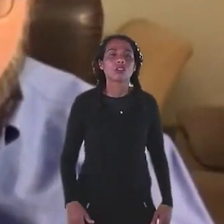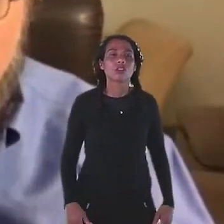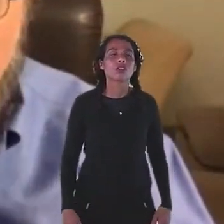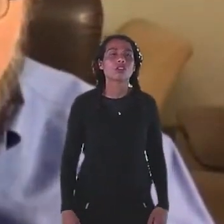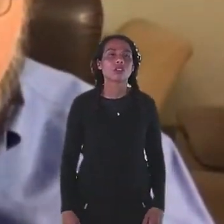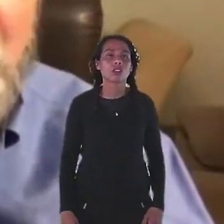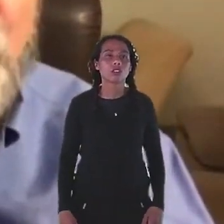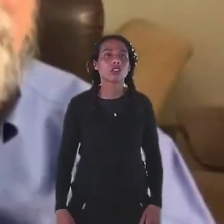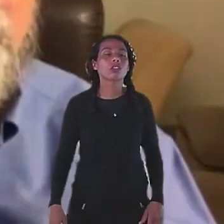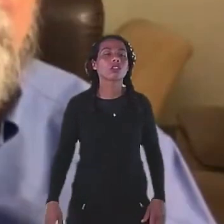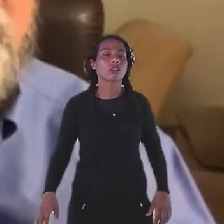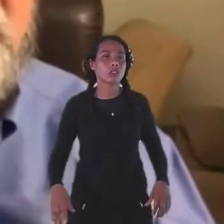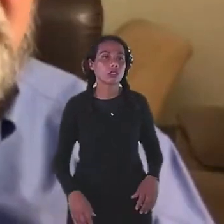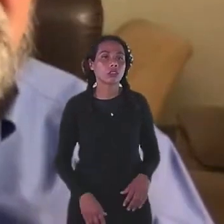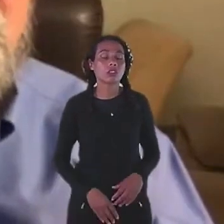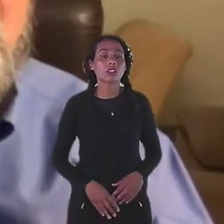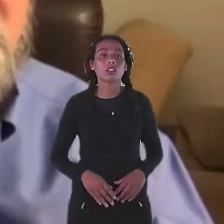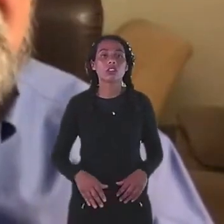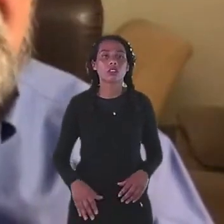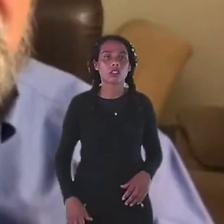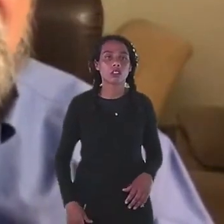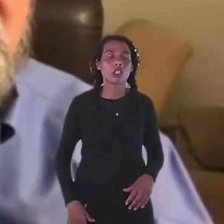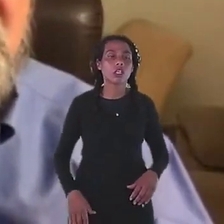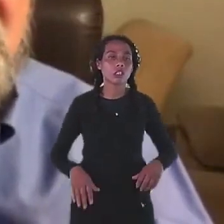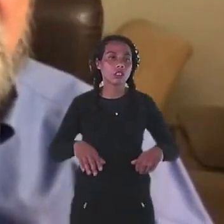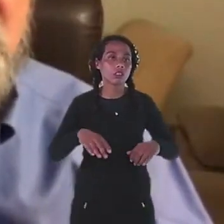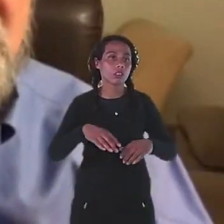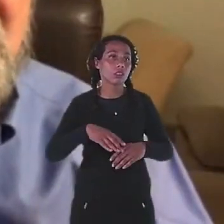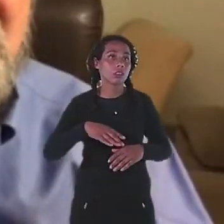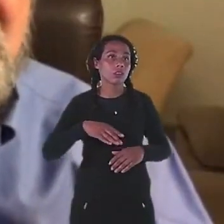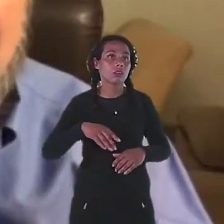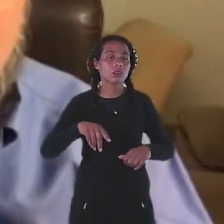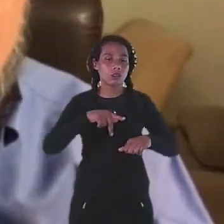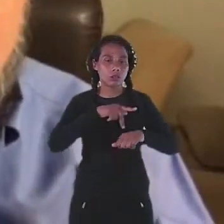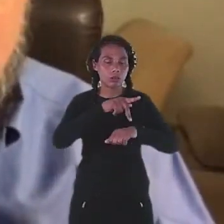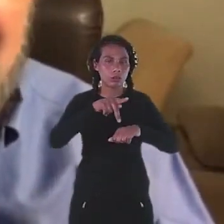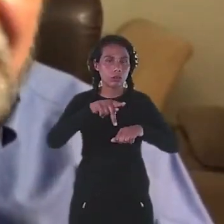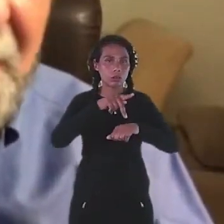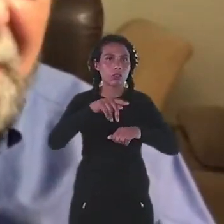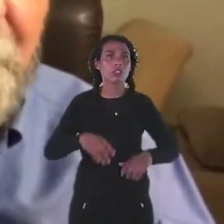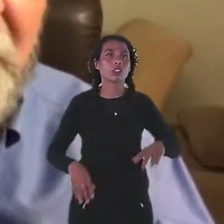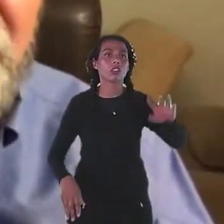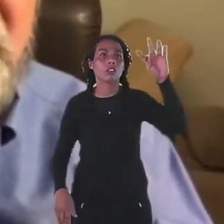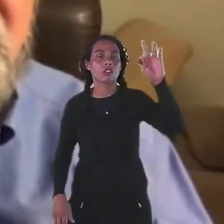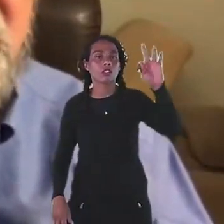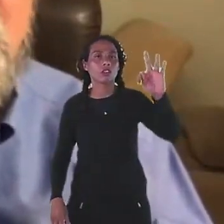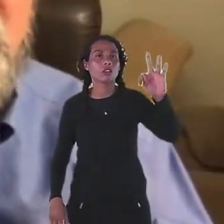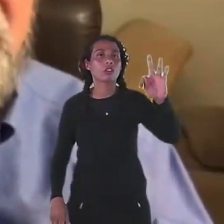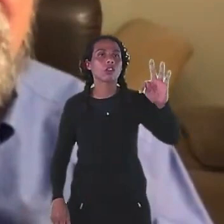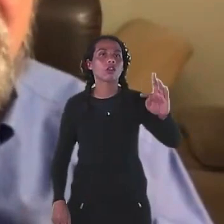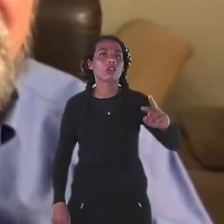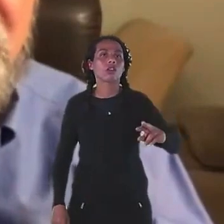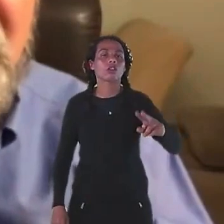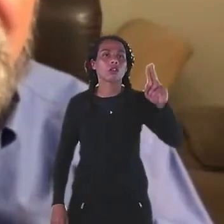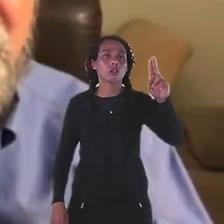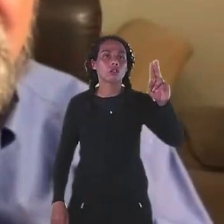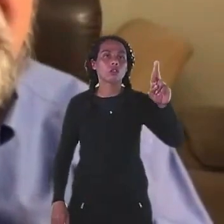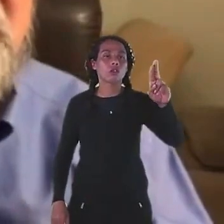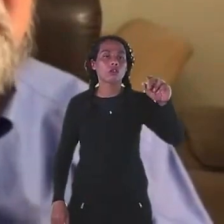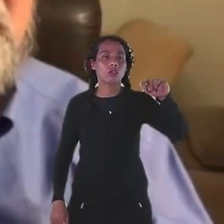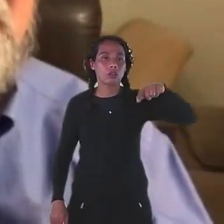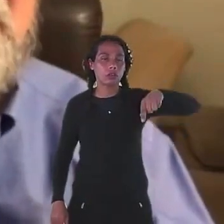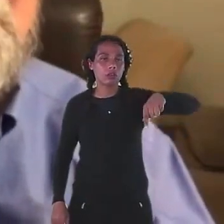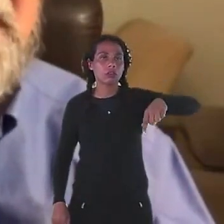Turca derrotou as tropas que eram, né, comandadas à distância por um tal de William Churchill,